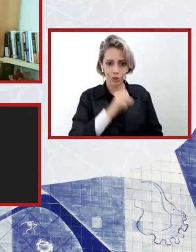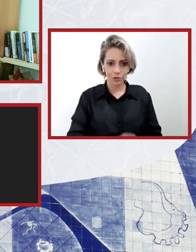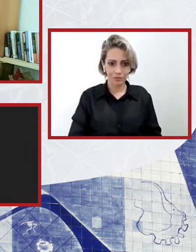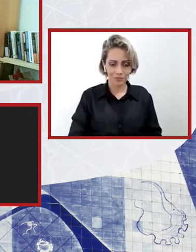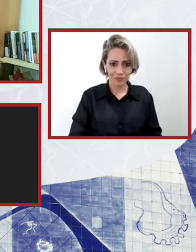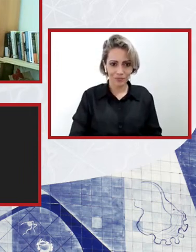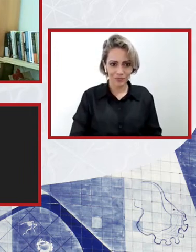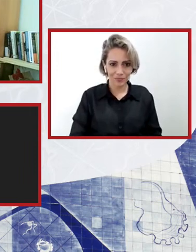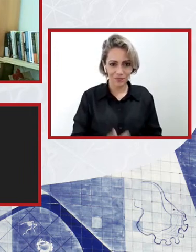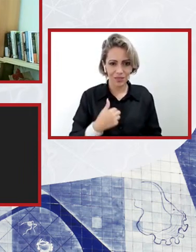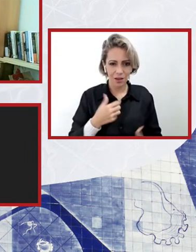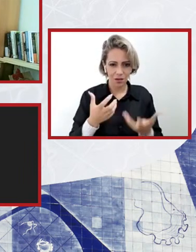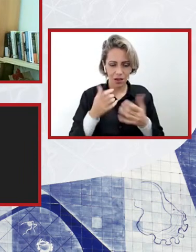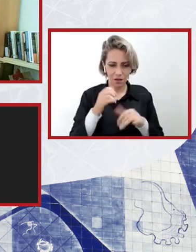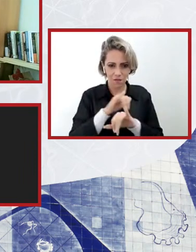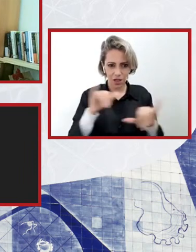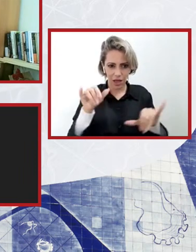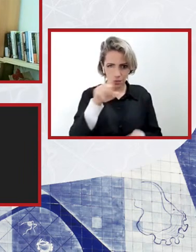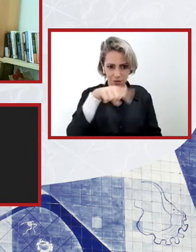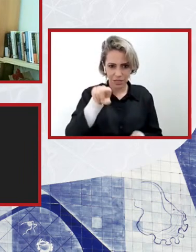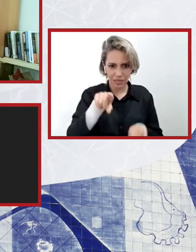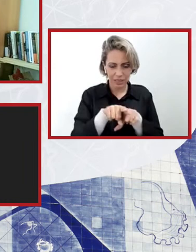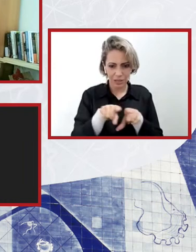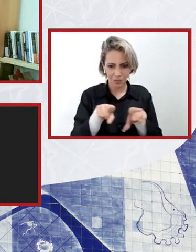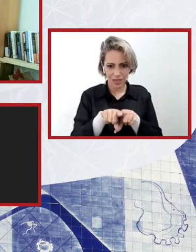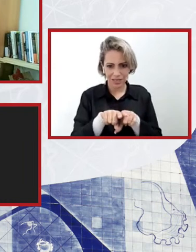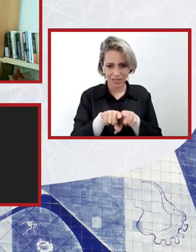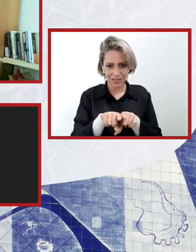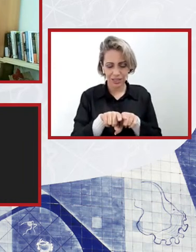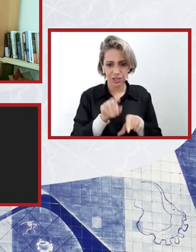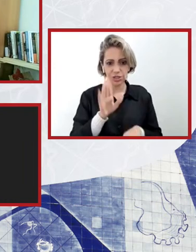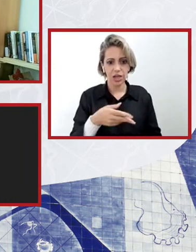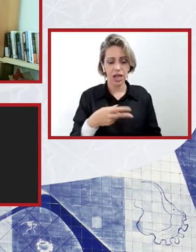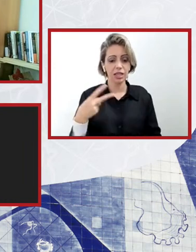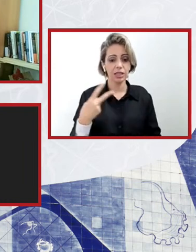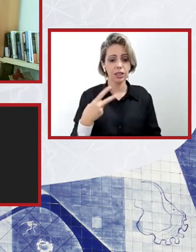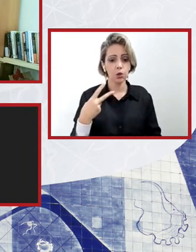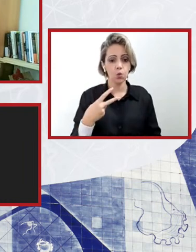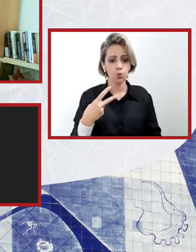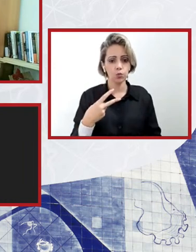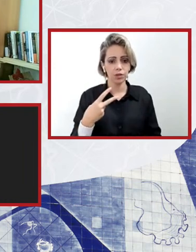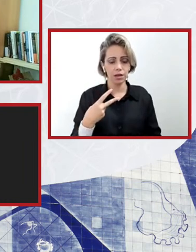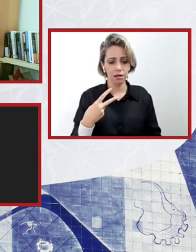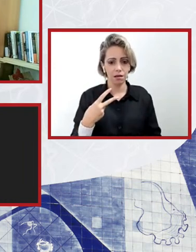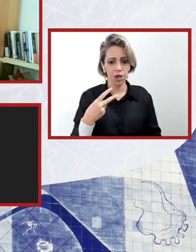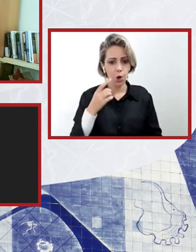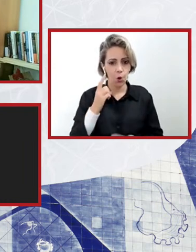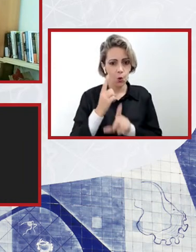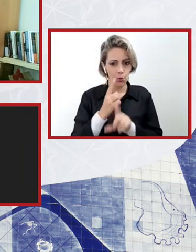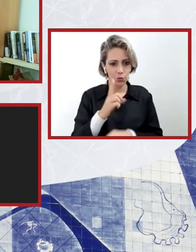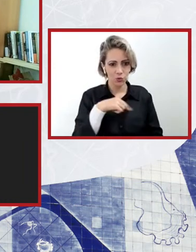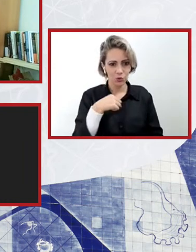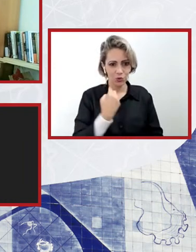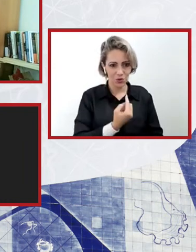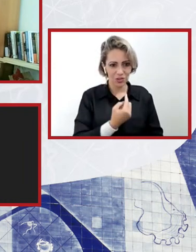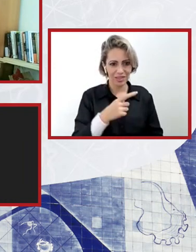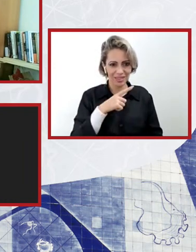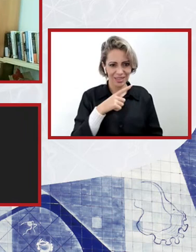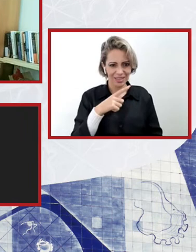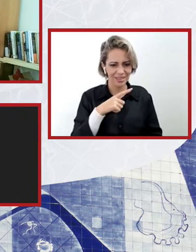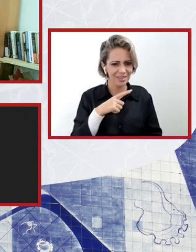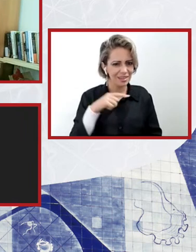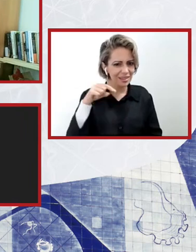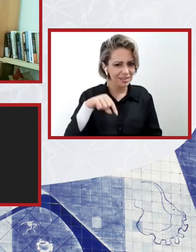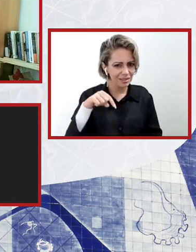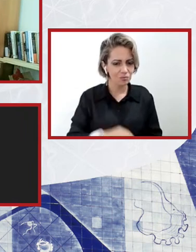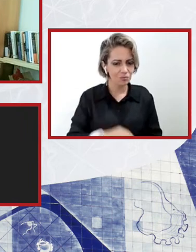Quero dizer para vocês também que é a segunda vez que nós temos esse tipo de palestra e esse encontro aqui no nosso curso,